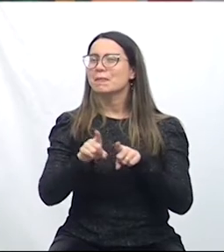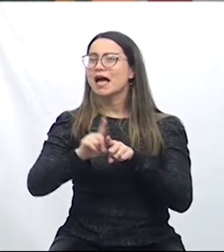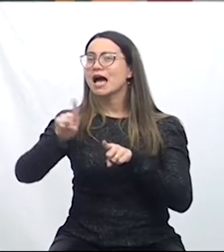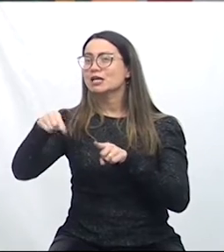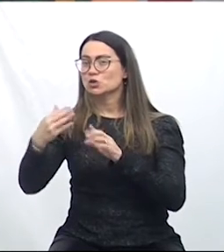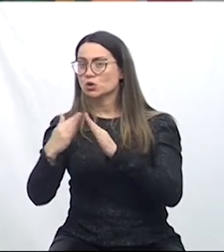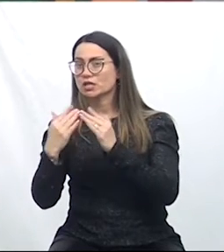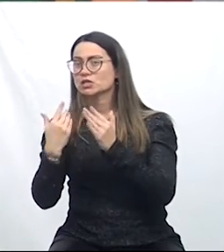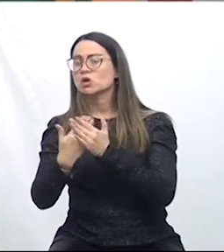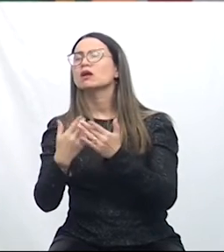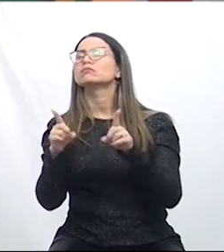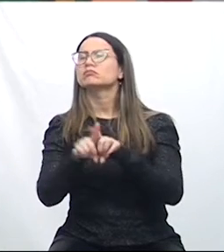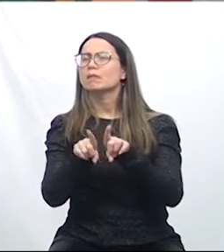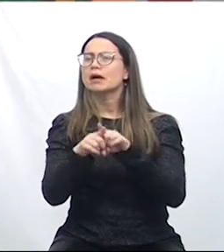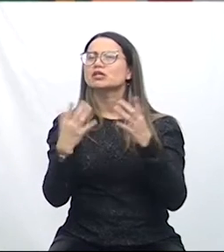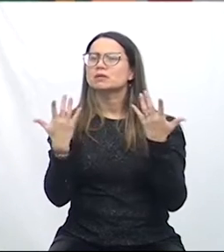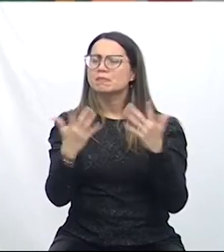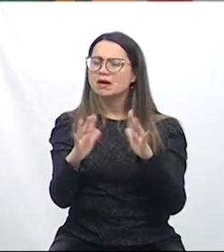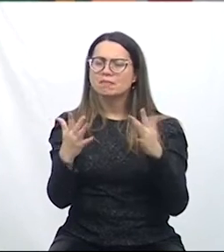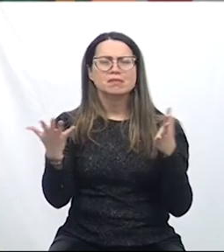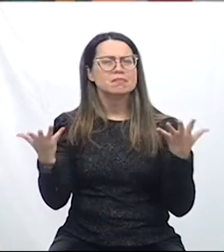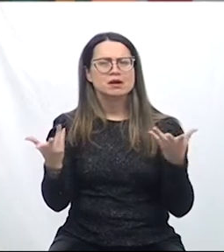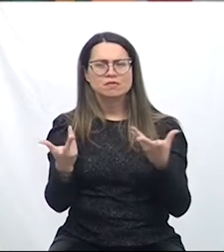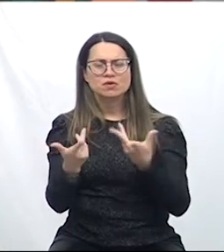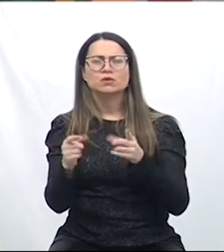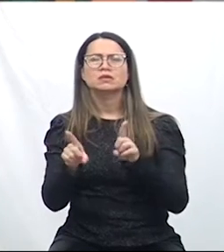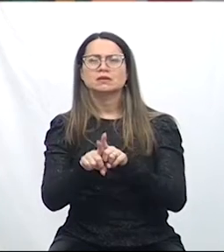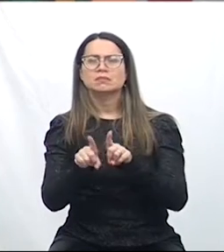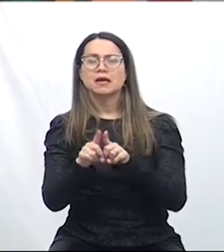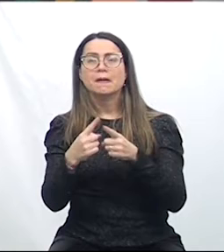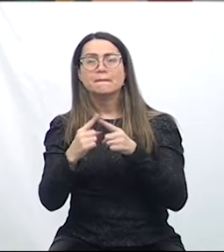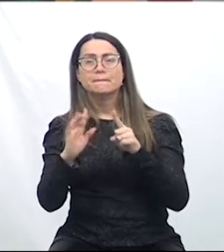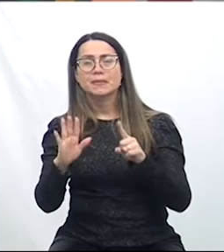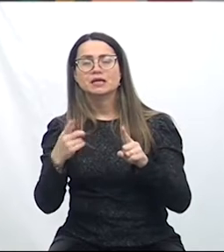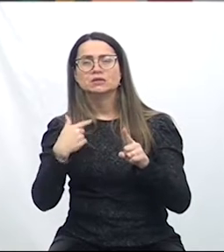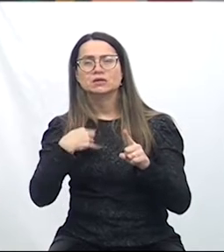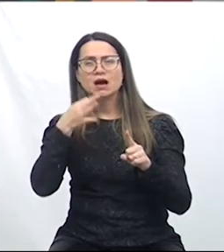excelência, num capricho tremendo. E o que me chama atenção, que me